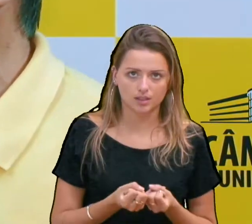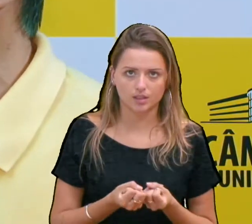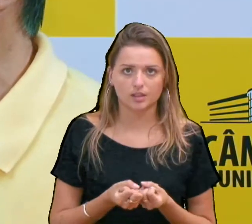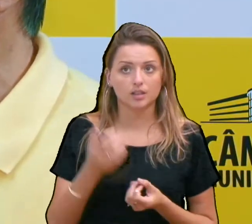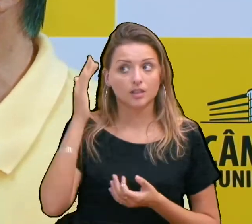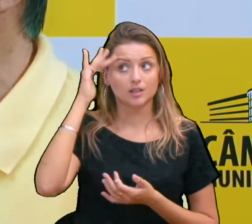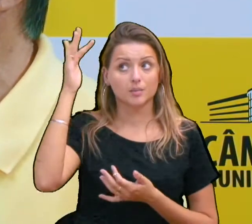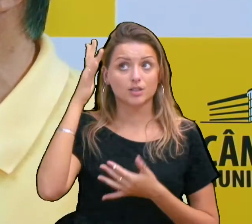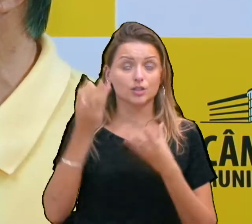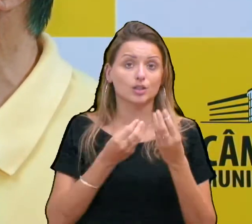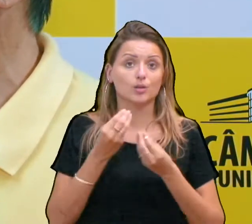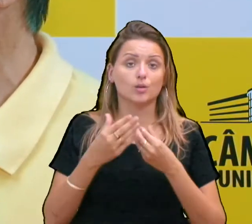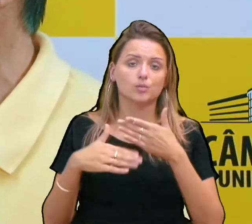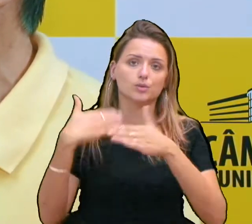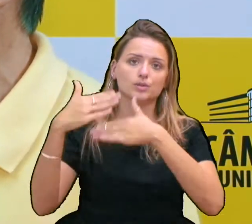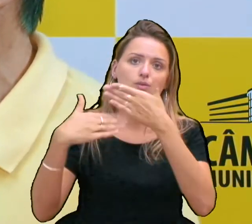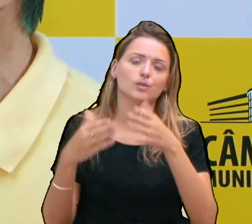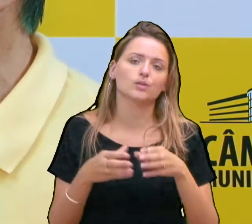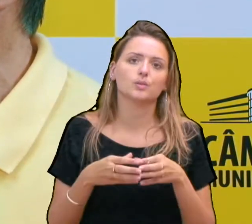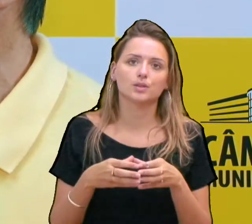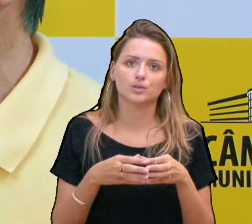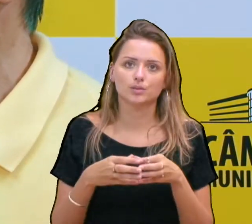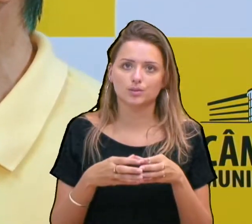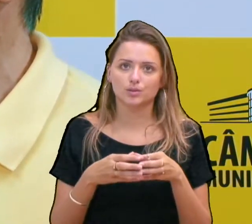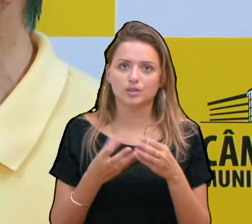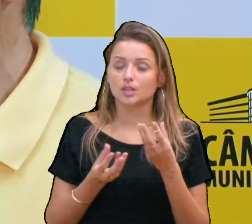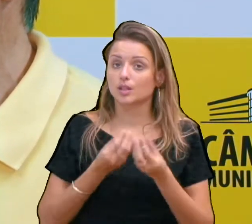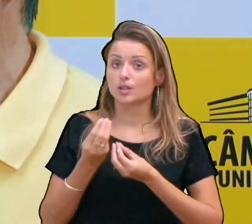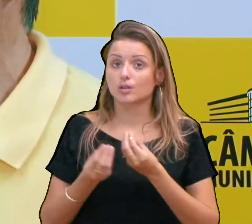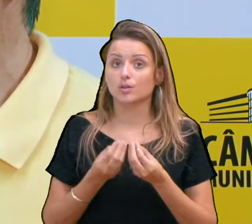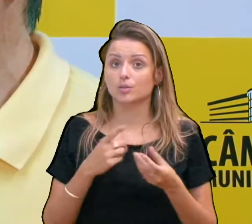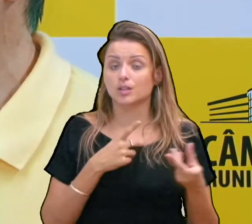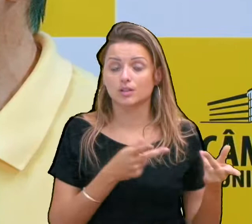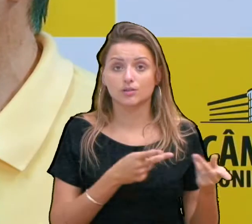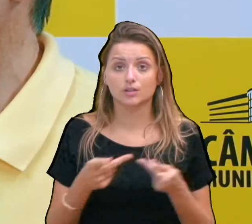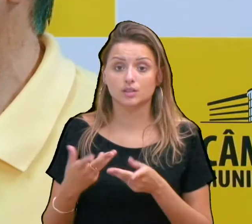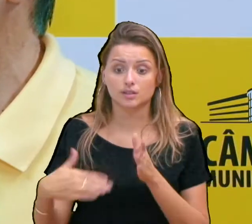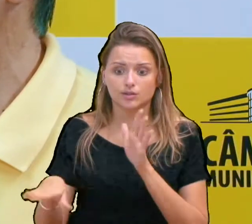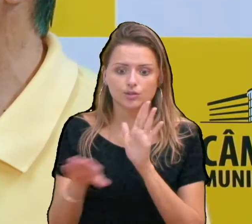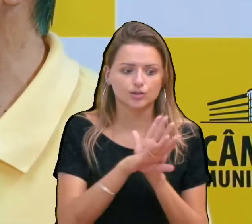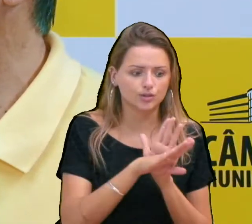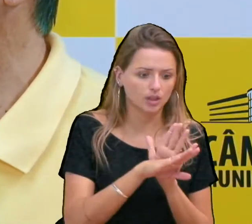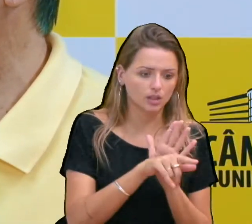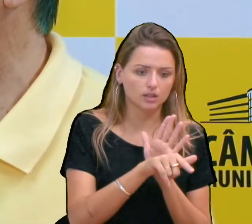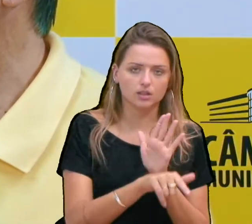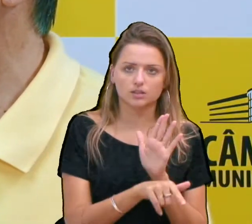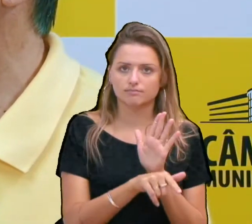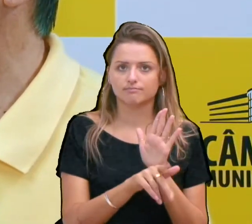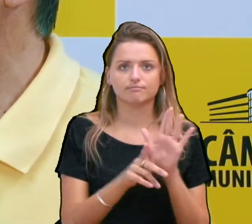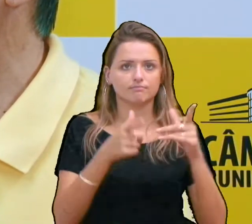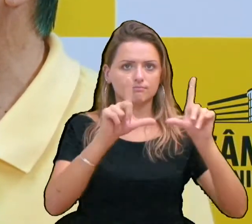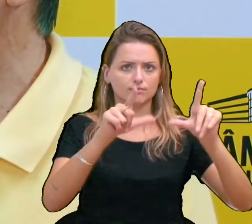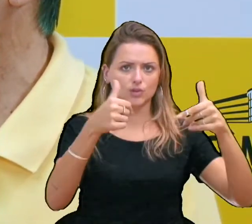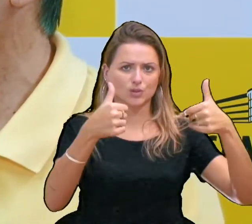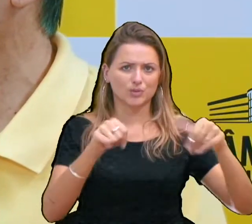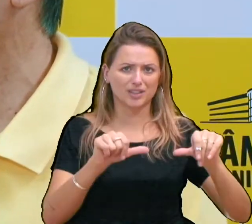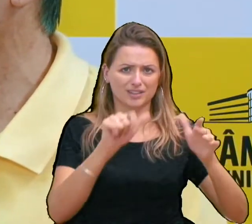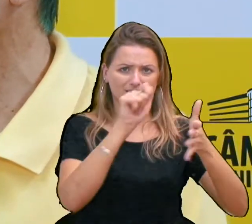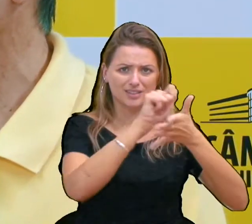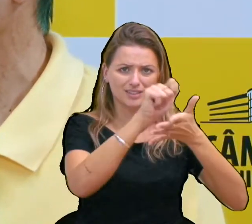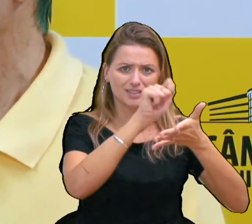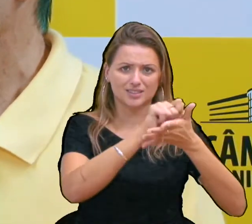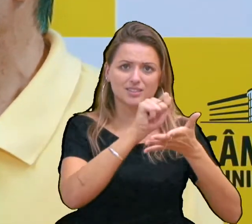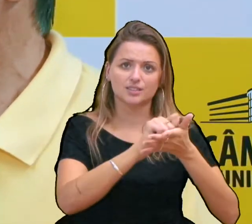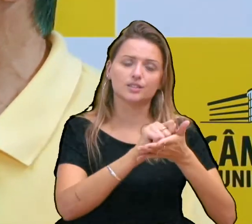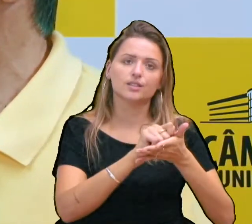trade turístico que colocou a Casa de Pedra no roteiro de visitação, chega ali e dá com um cartaz ridículo daqueles escrito à mão na